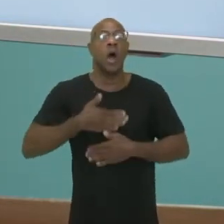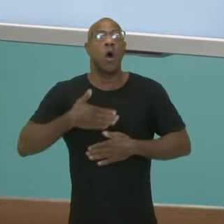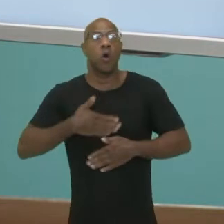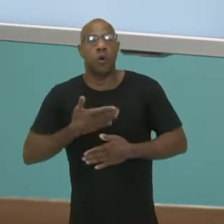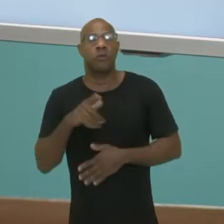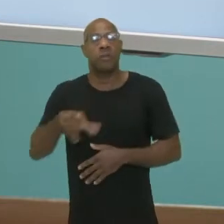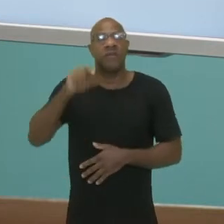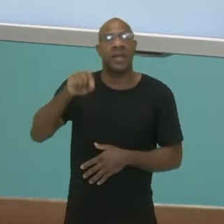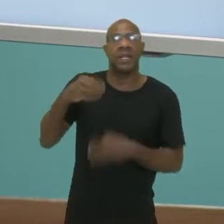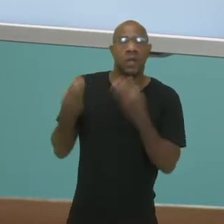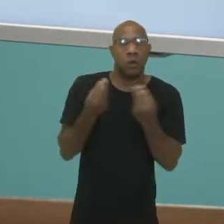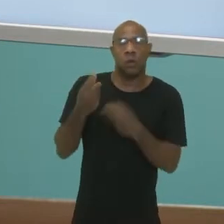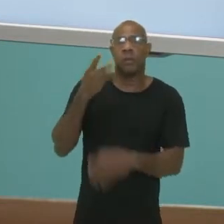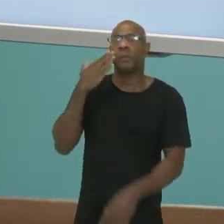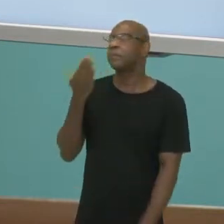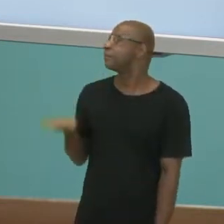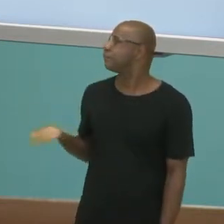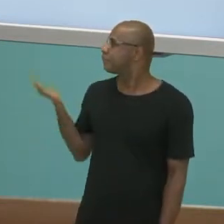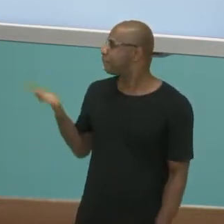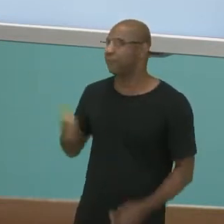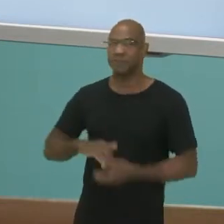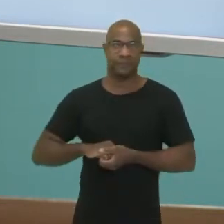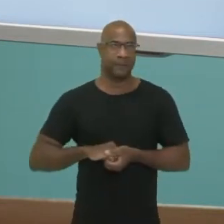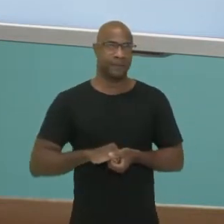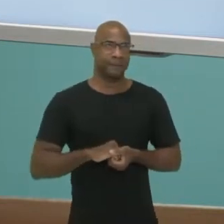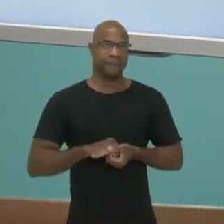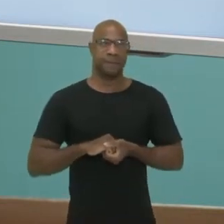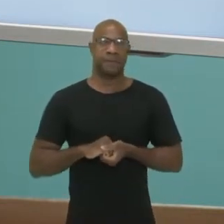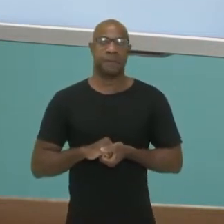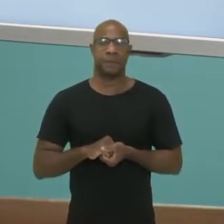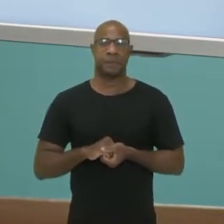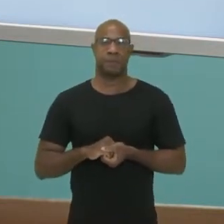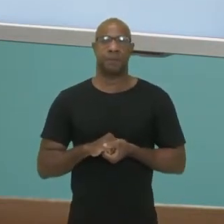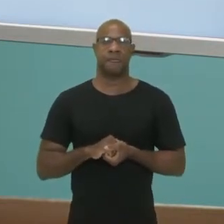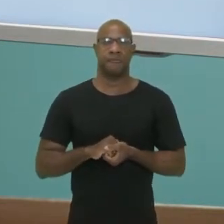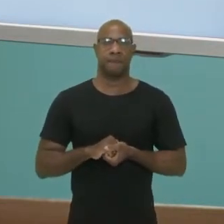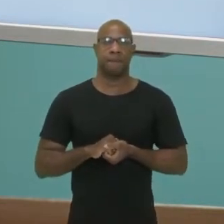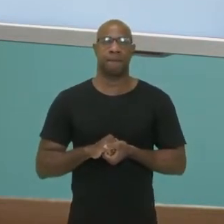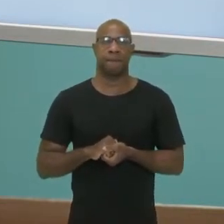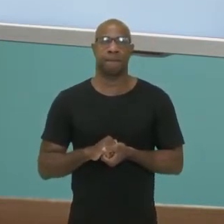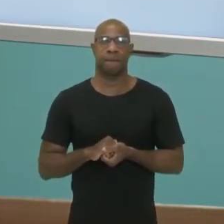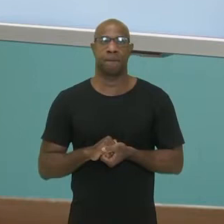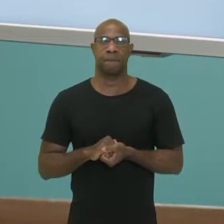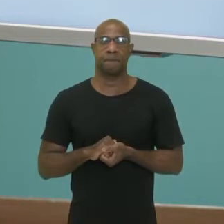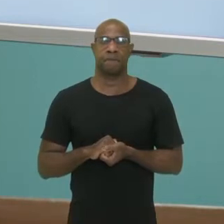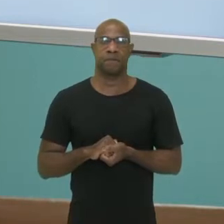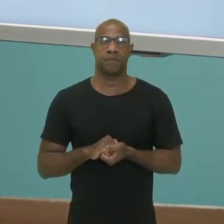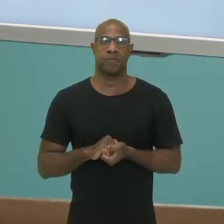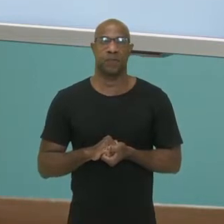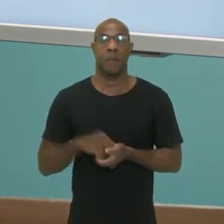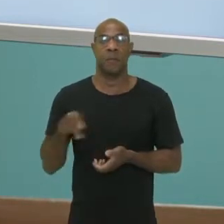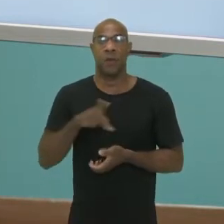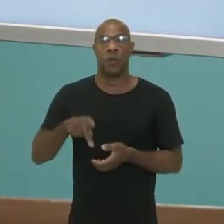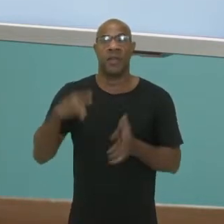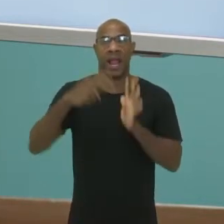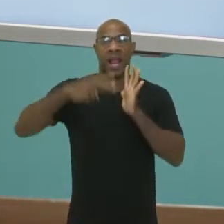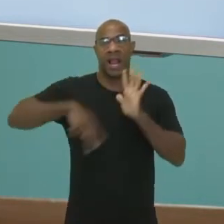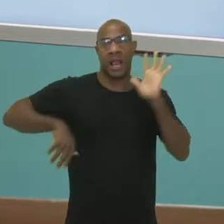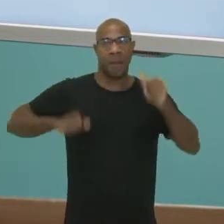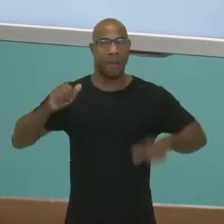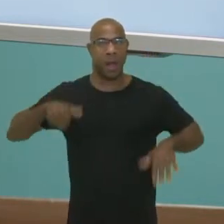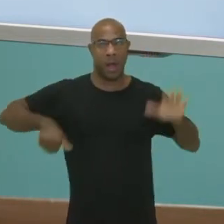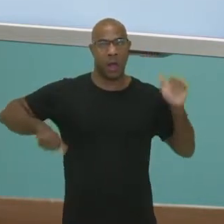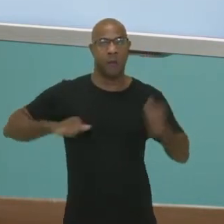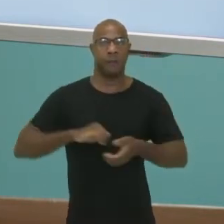preferência. Vamos aí, pero antes de esta historieta, los personajes son Susanita y Libertad. Y